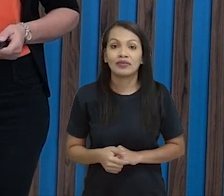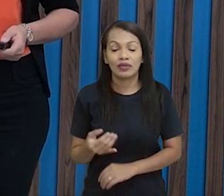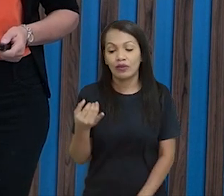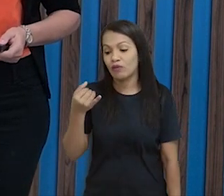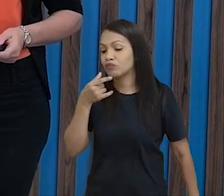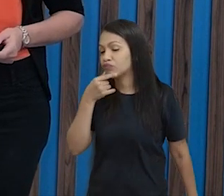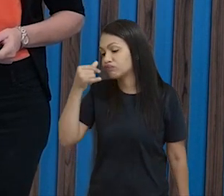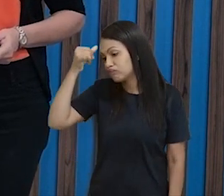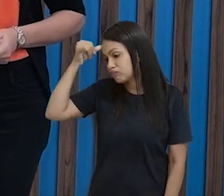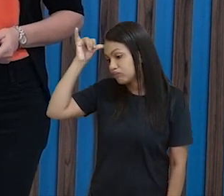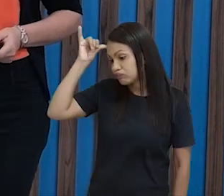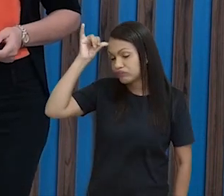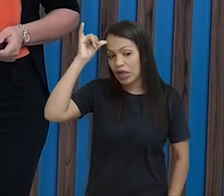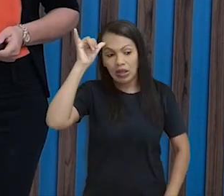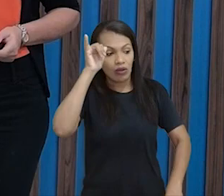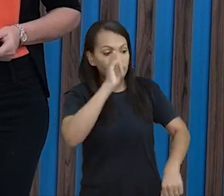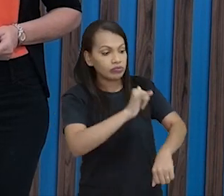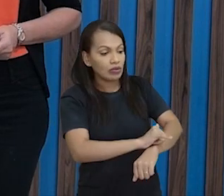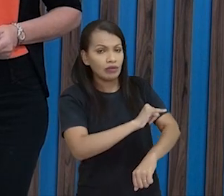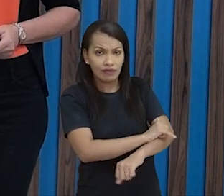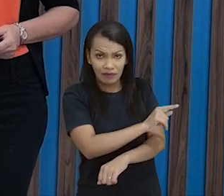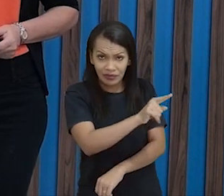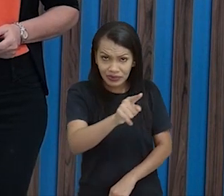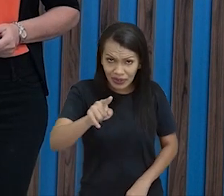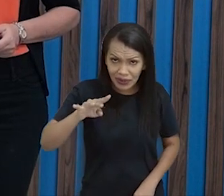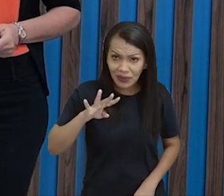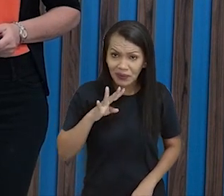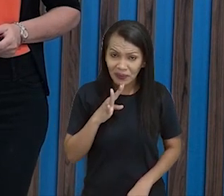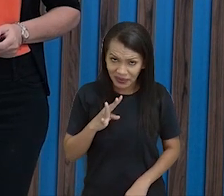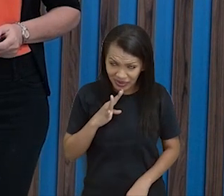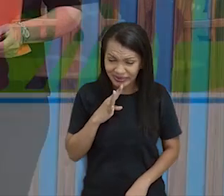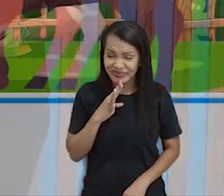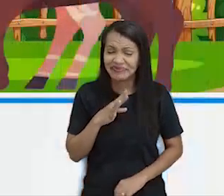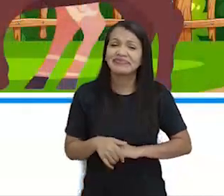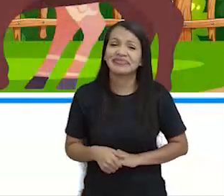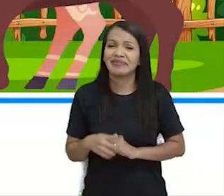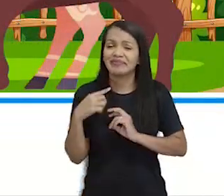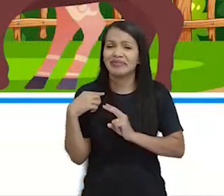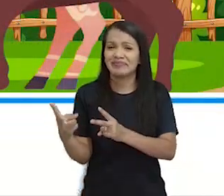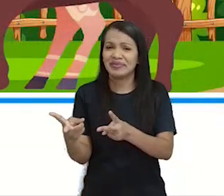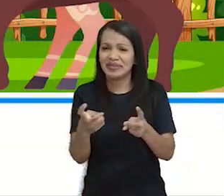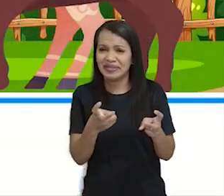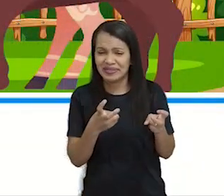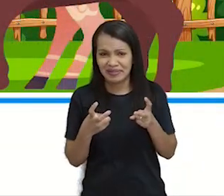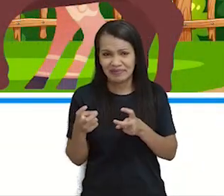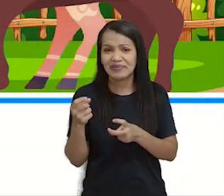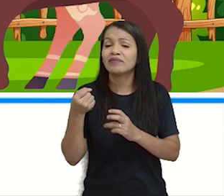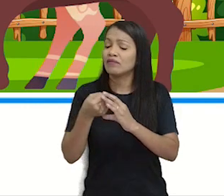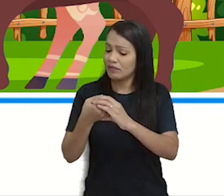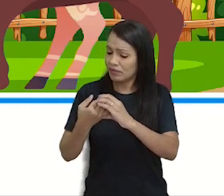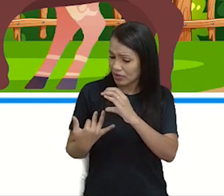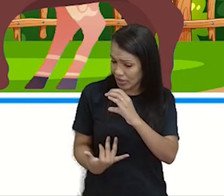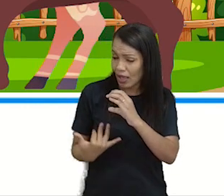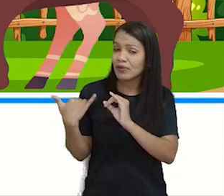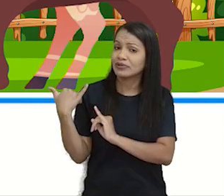do boi e o sapo. Quem conhece essa história? Percebam aí, olha só, uma característica